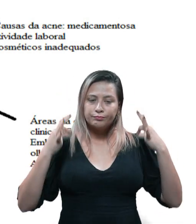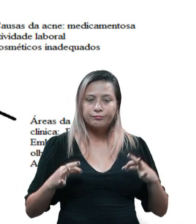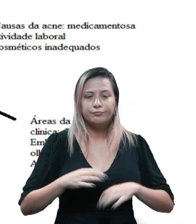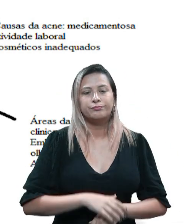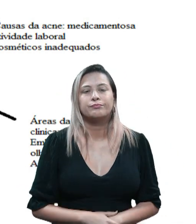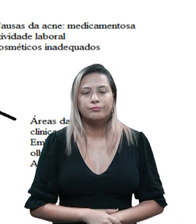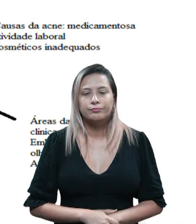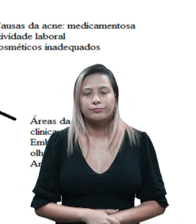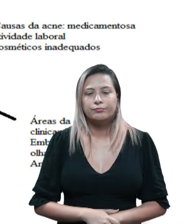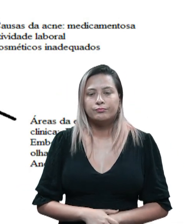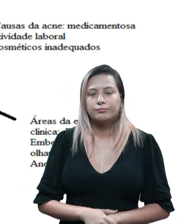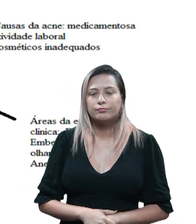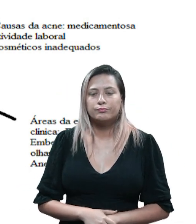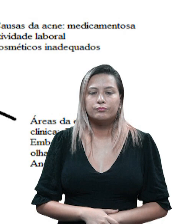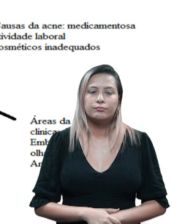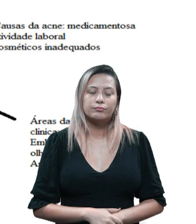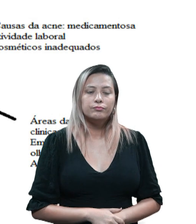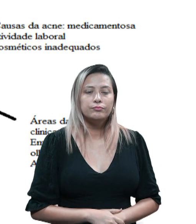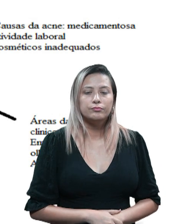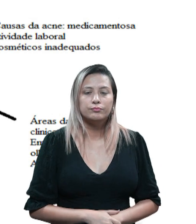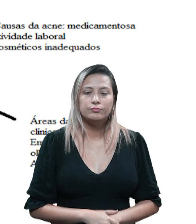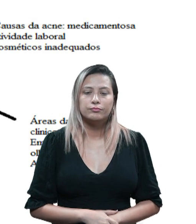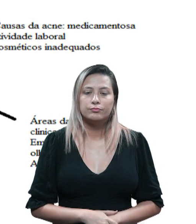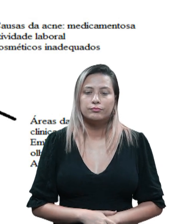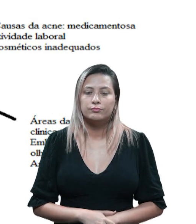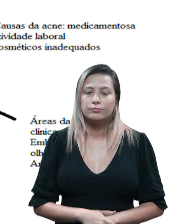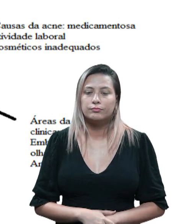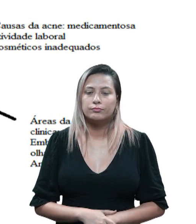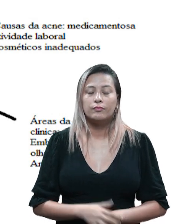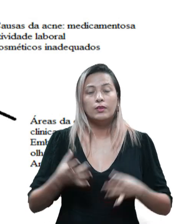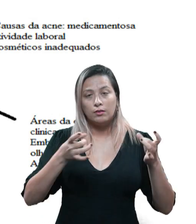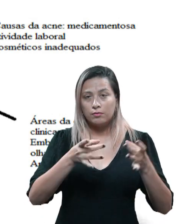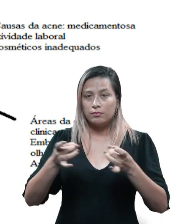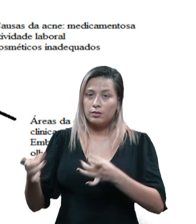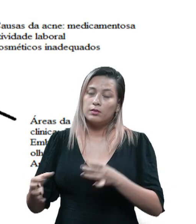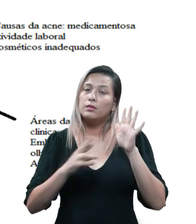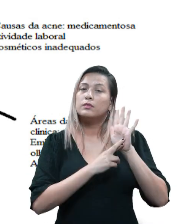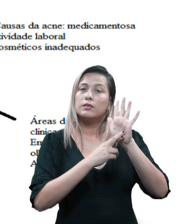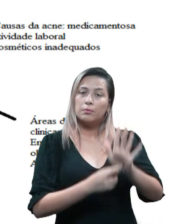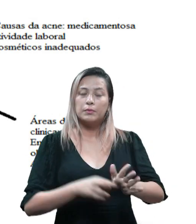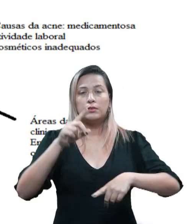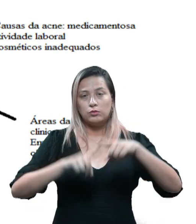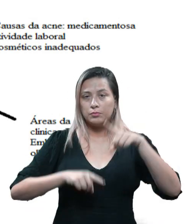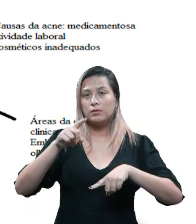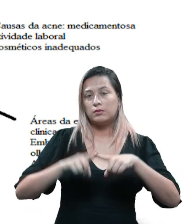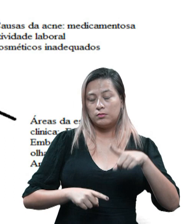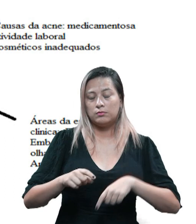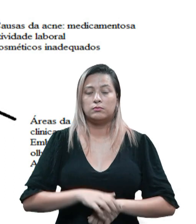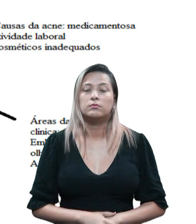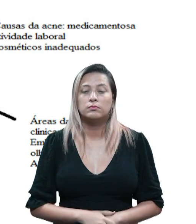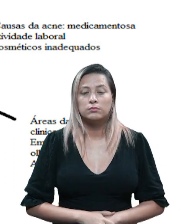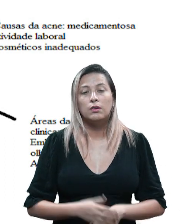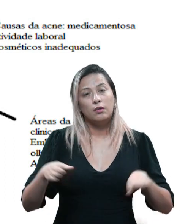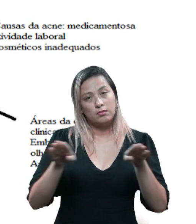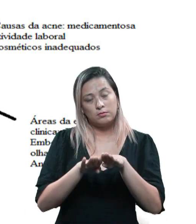gerenciamento de clínicas de estética e de salões de beleza. Vendas e representação de equipamentos e cosméticos. E